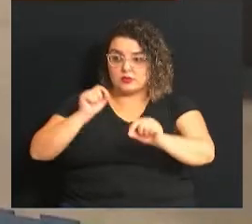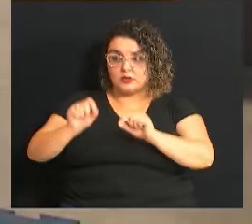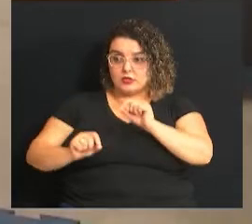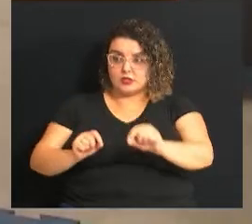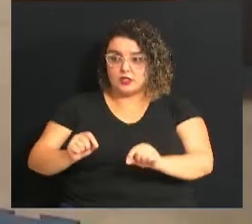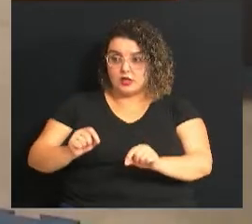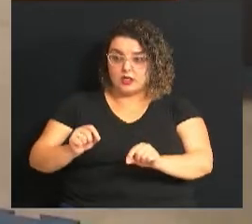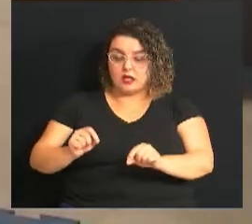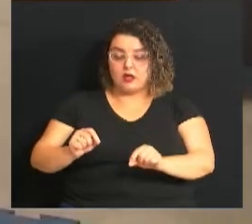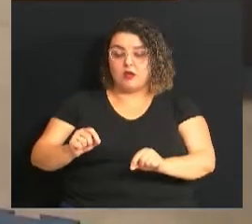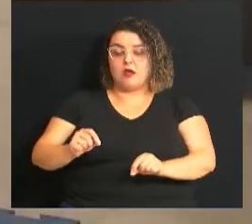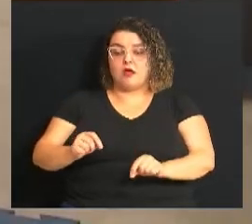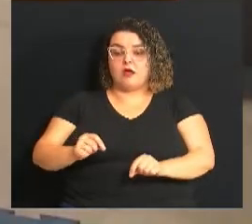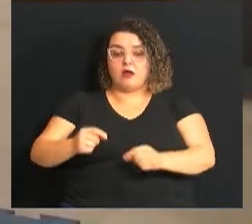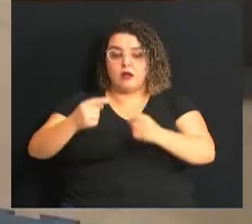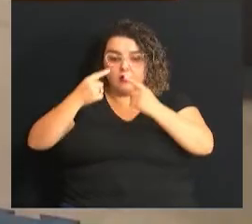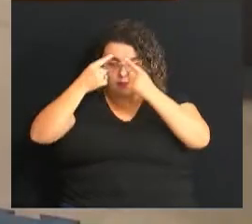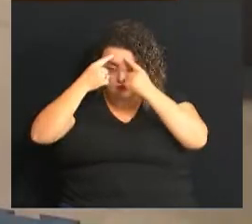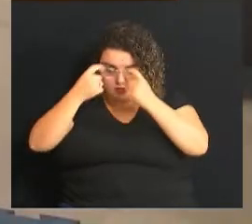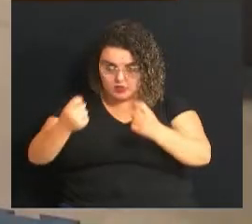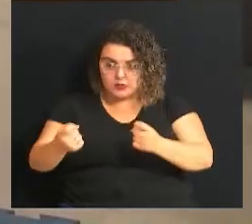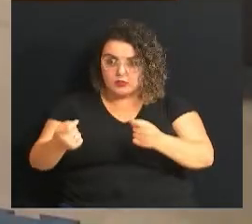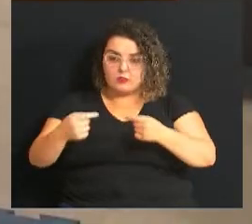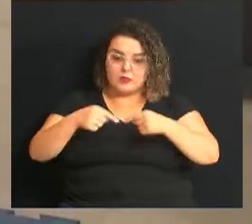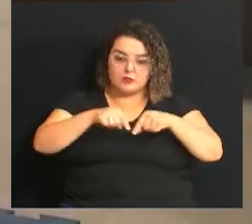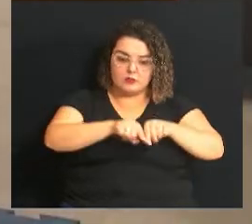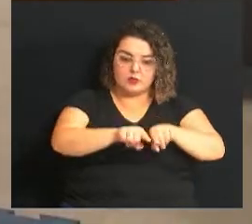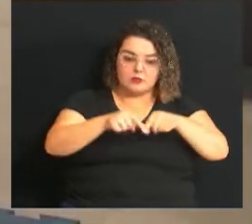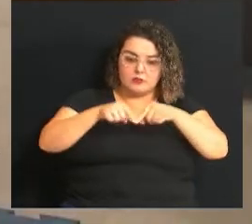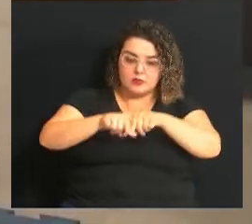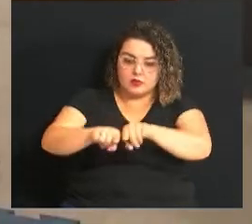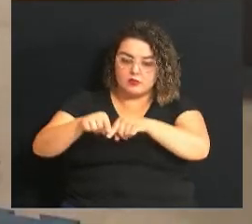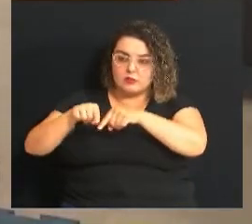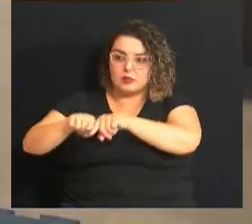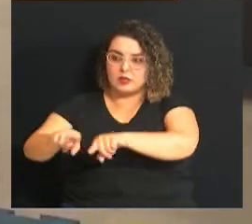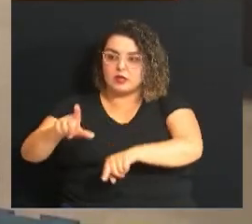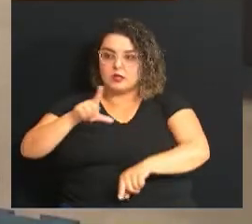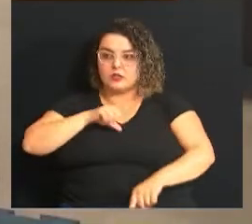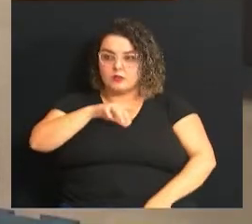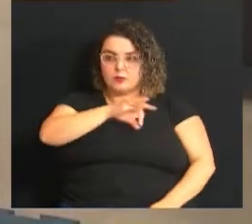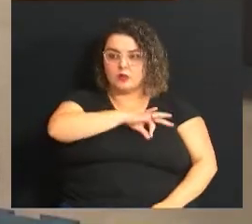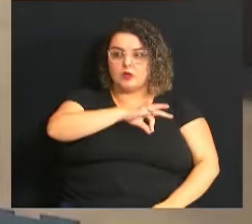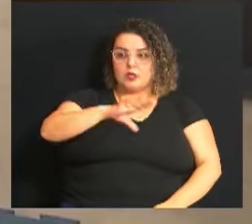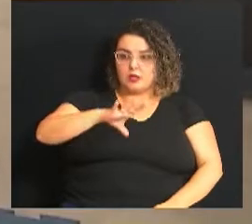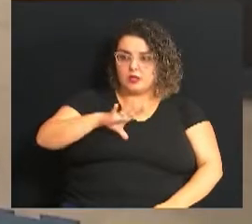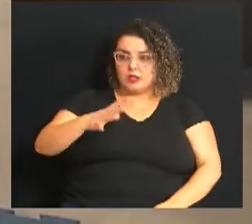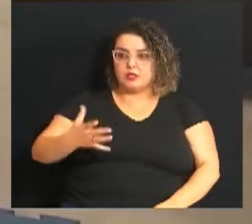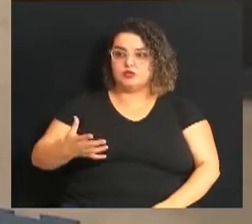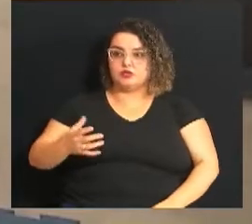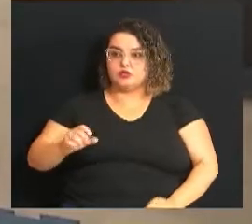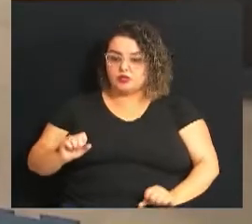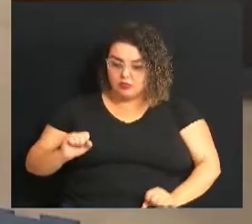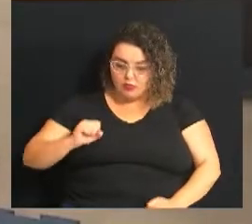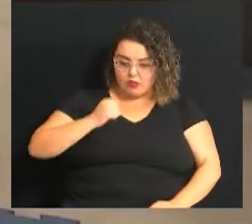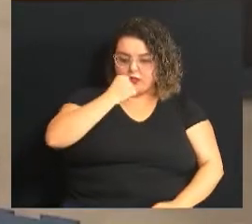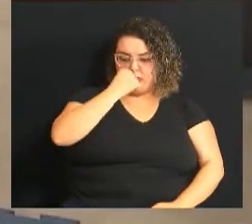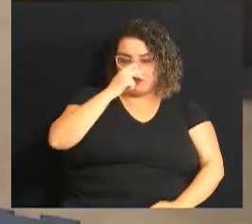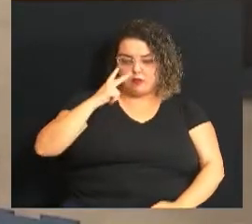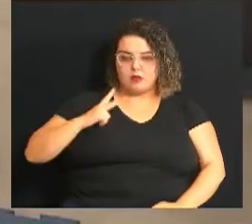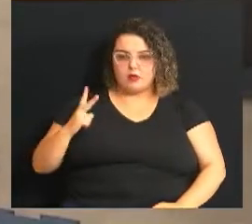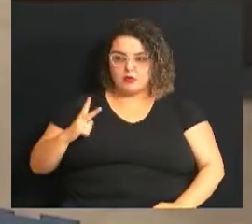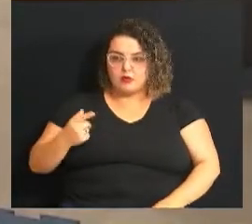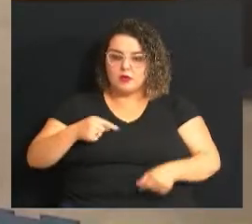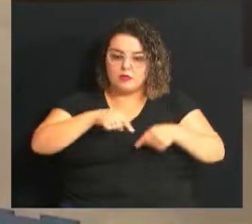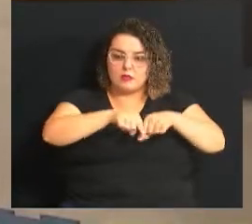esses caminhos, além de parcerias, como as que nós estamos tendo com a Guarda de Defesa Pessoal e também parceiros da sociedade